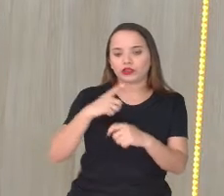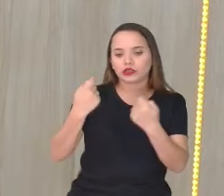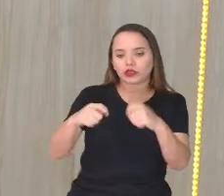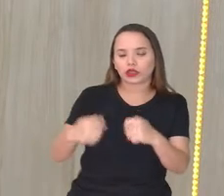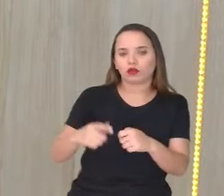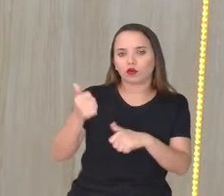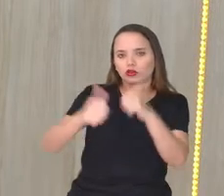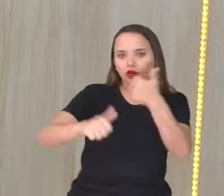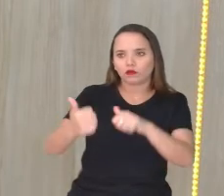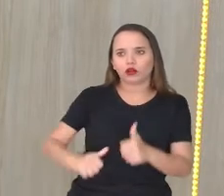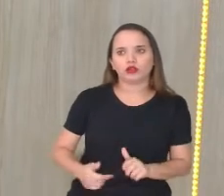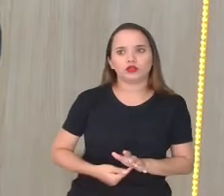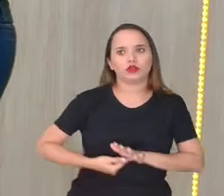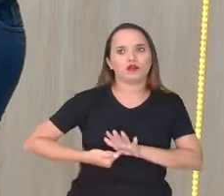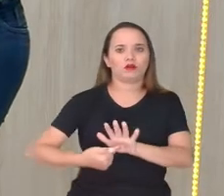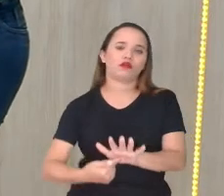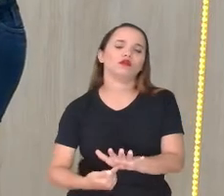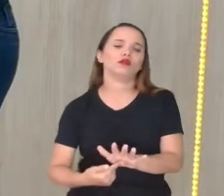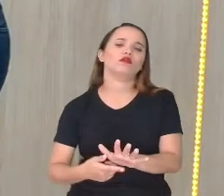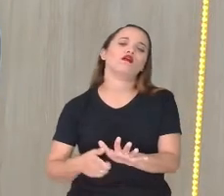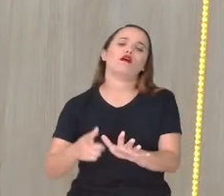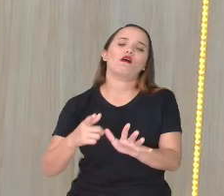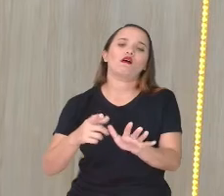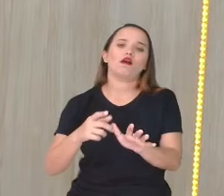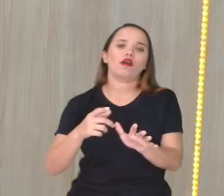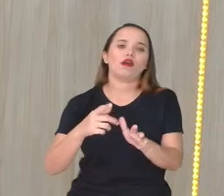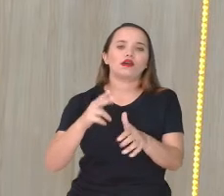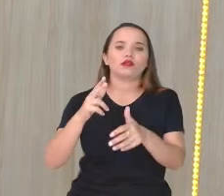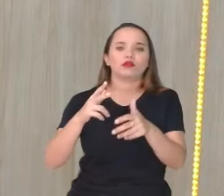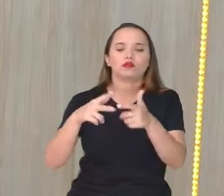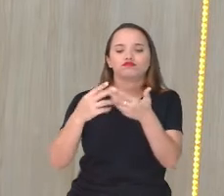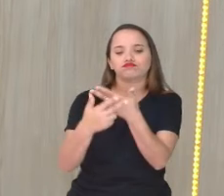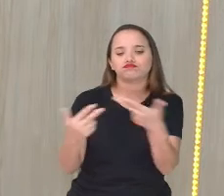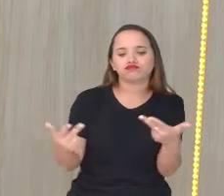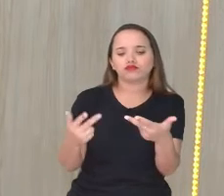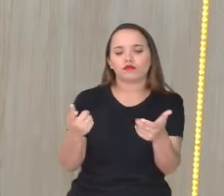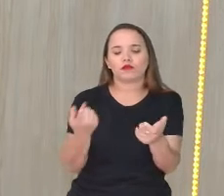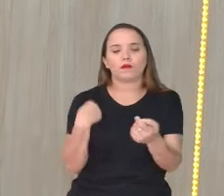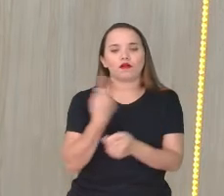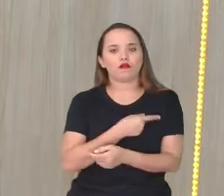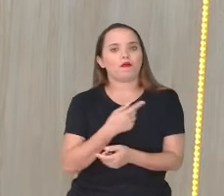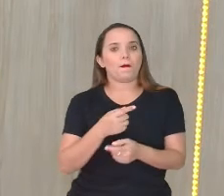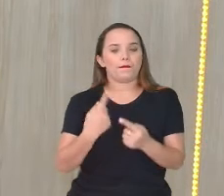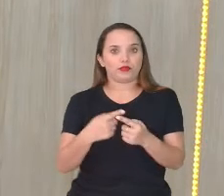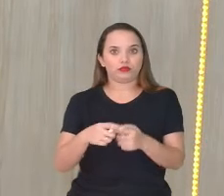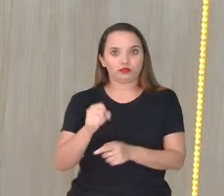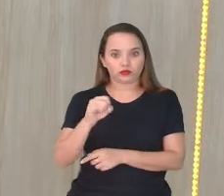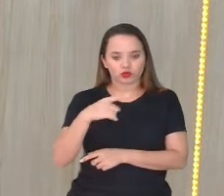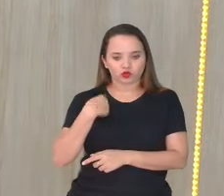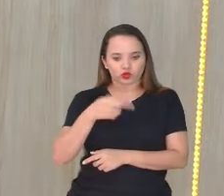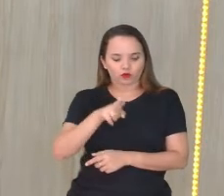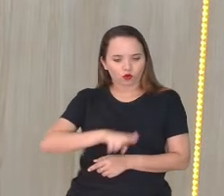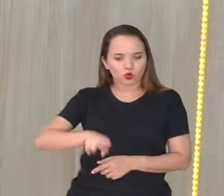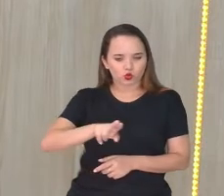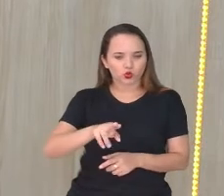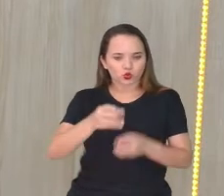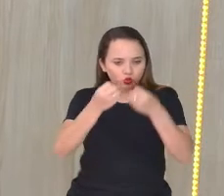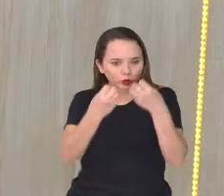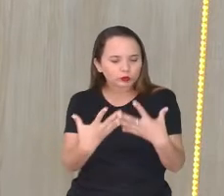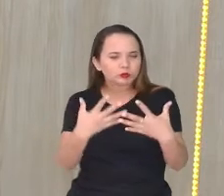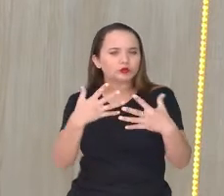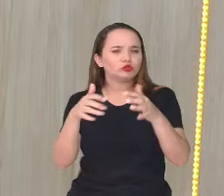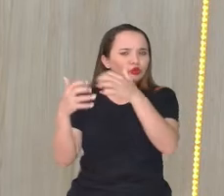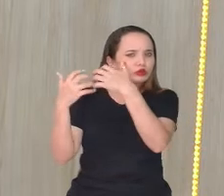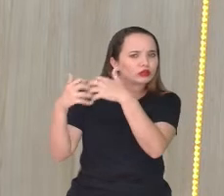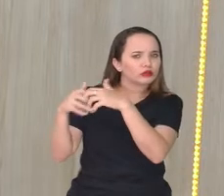traz essa ferramenta que quando fazemos um bom uso dessa